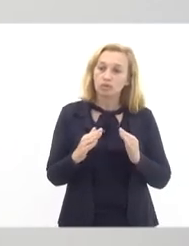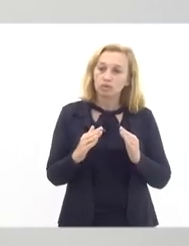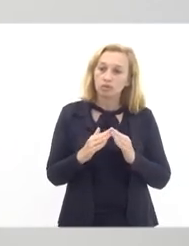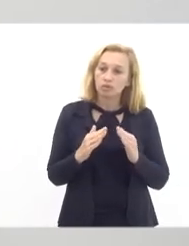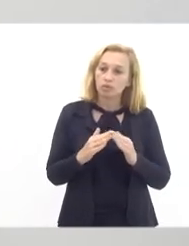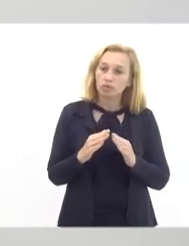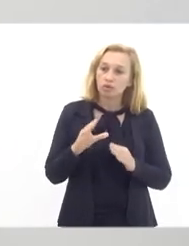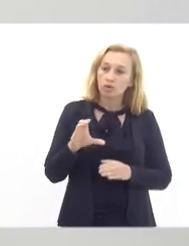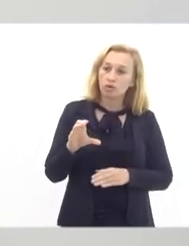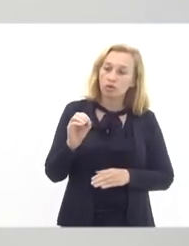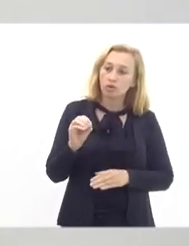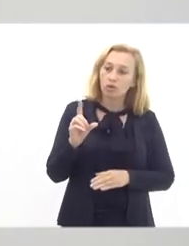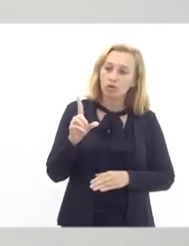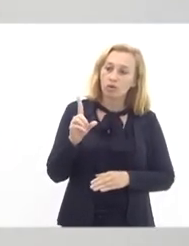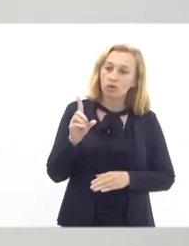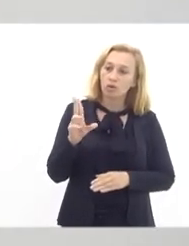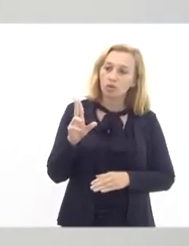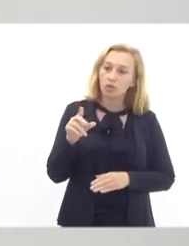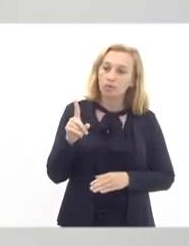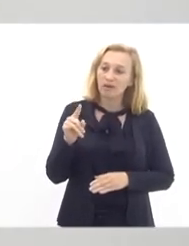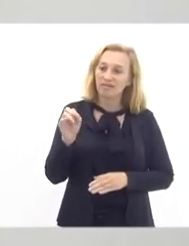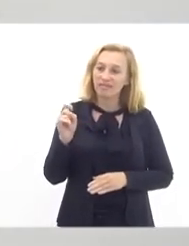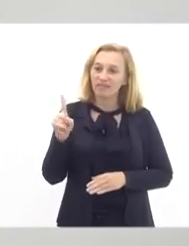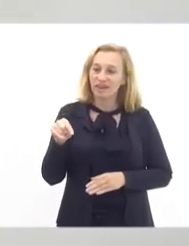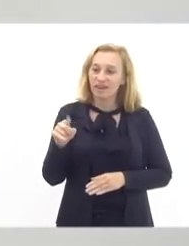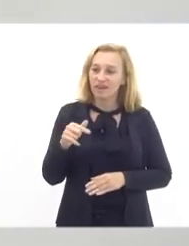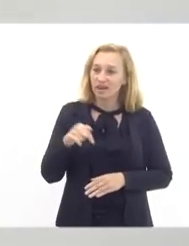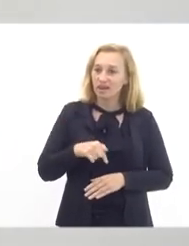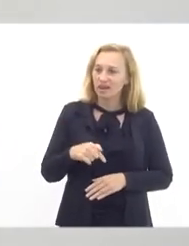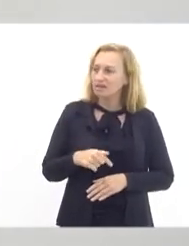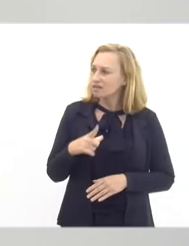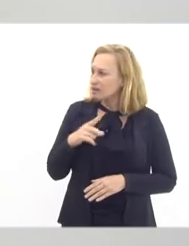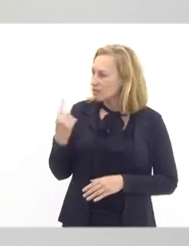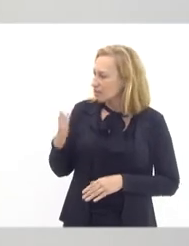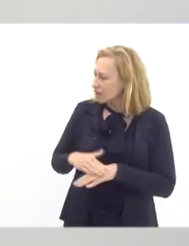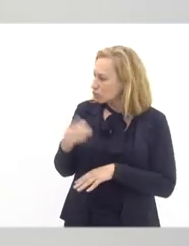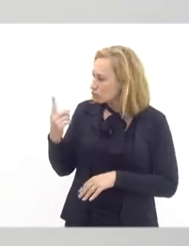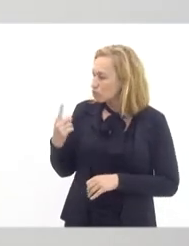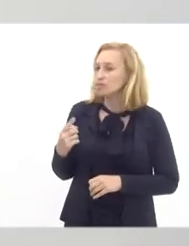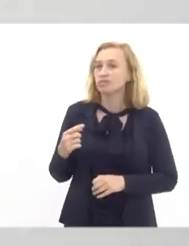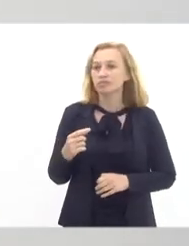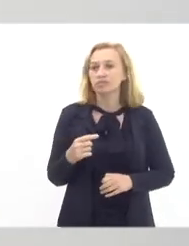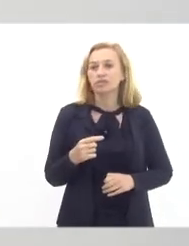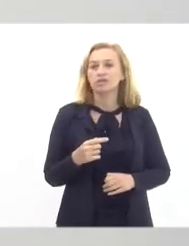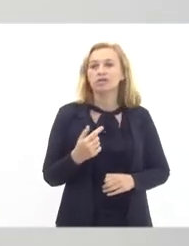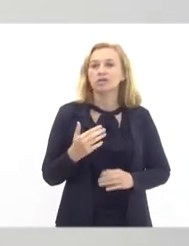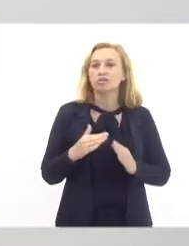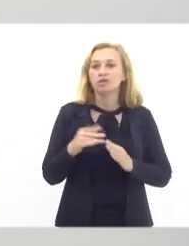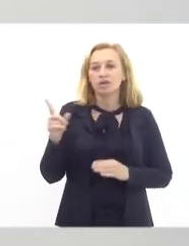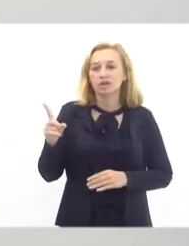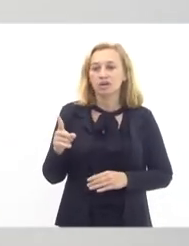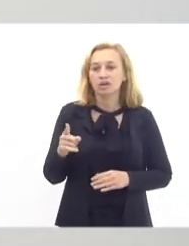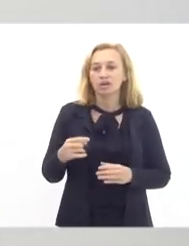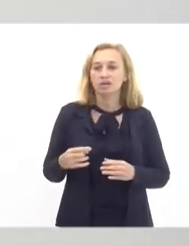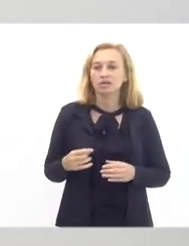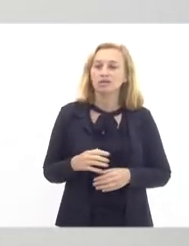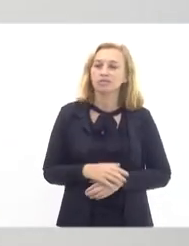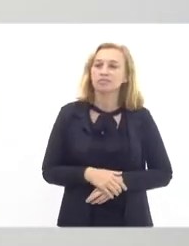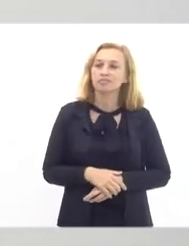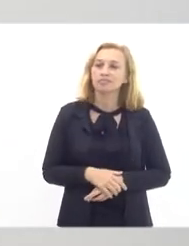alguém. Tem mais gente. Tem? Tem? Acho que mais uma pessoa, né? Então eu moro no Colubandê a minha vida inteira, eu nasci no